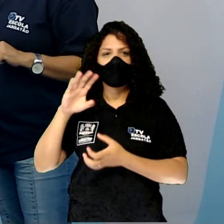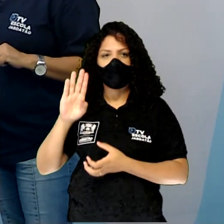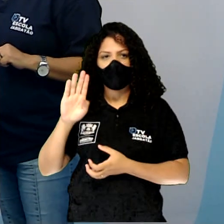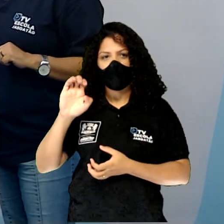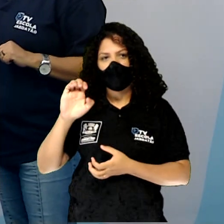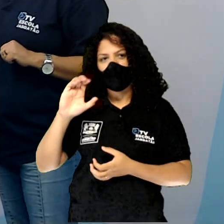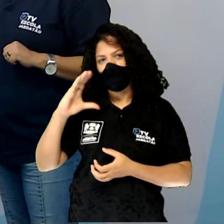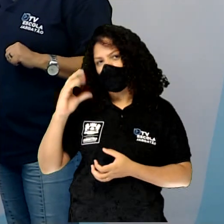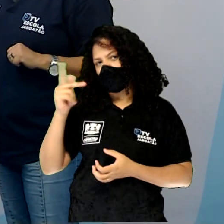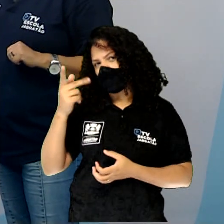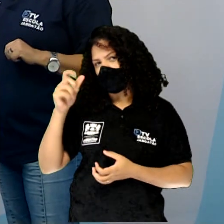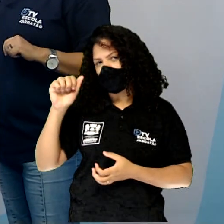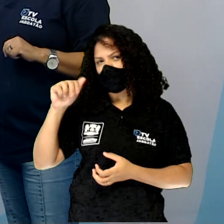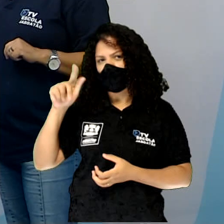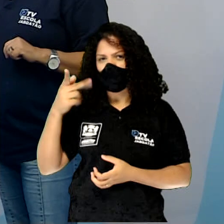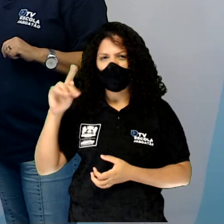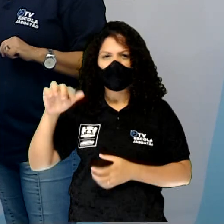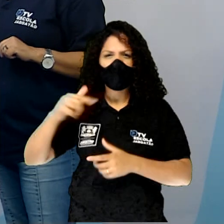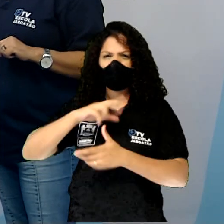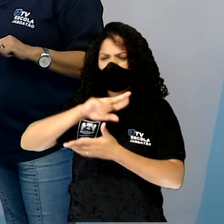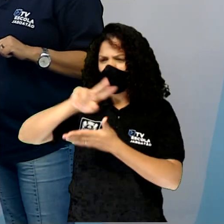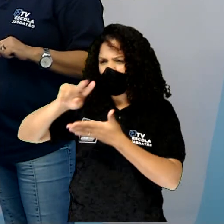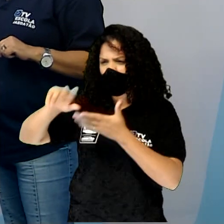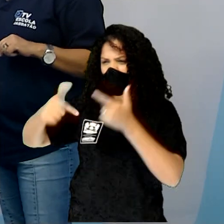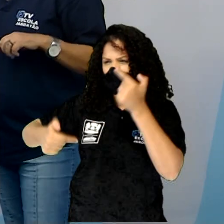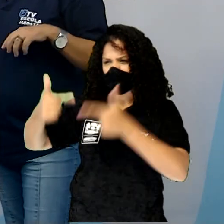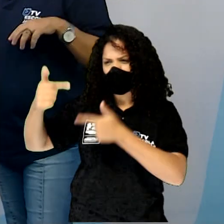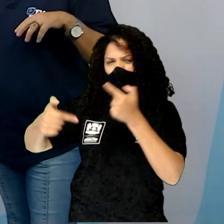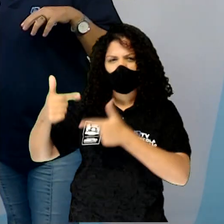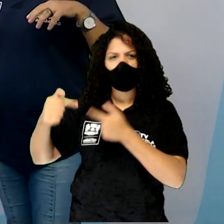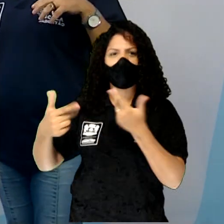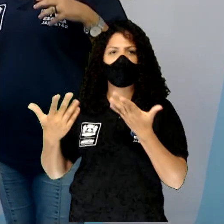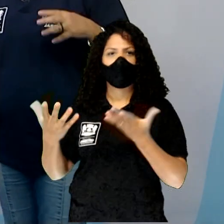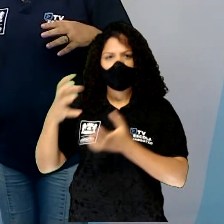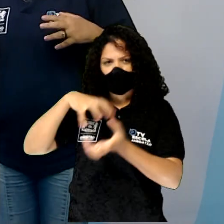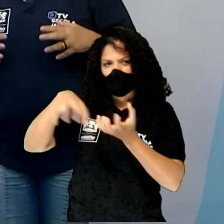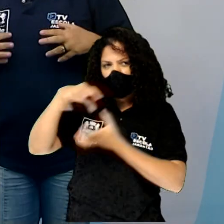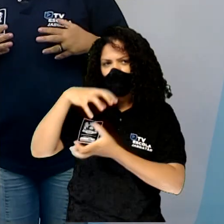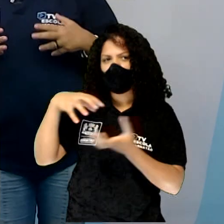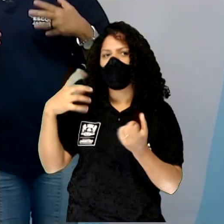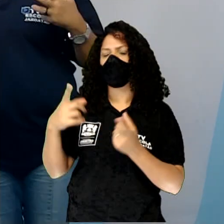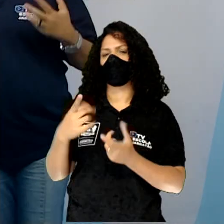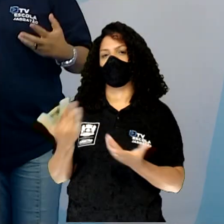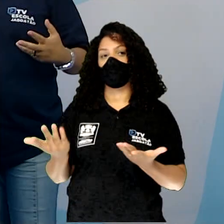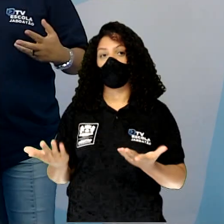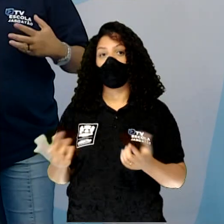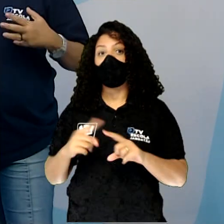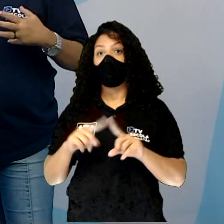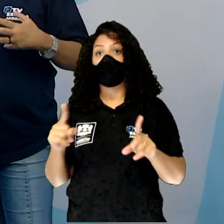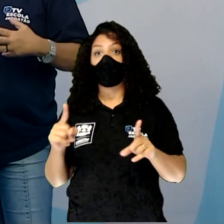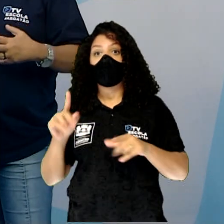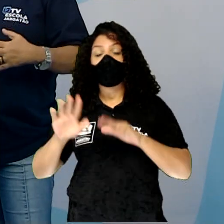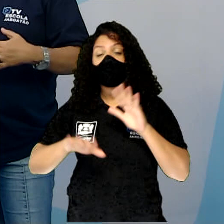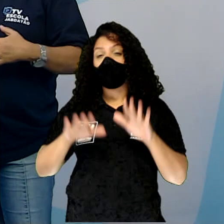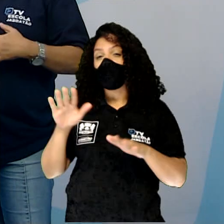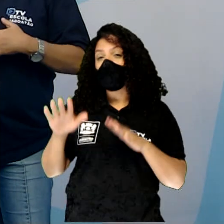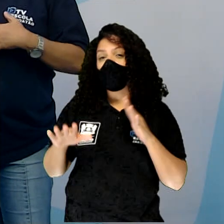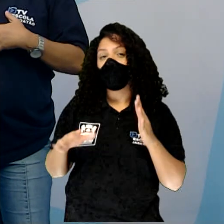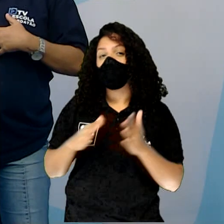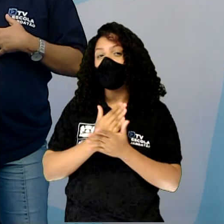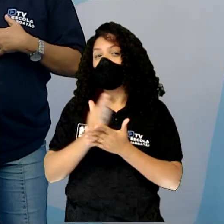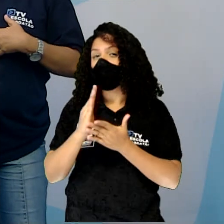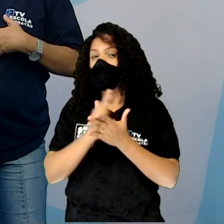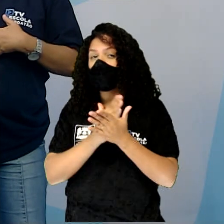a Guerra dos Mascates e a Revolta da Vila Rica. Alguns processos da independência nós vamos estudar ao longo